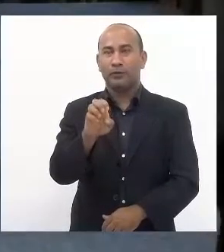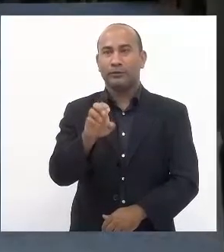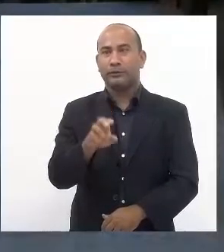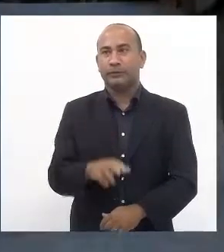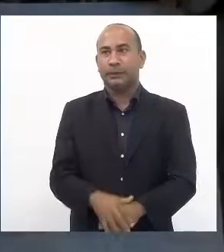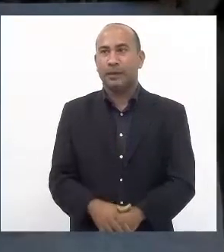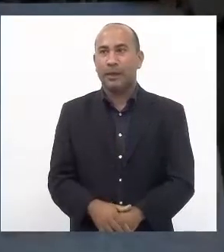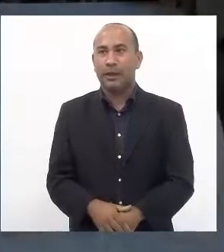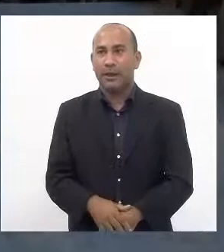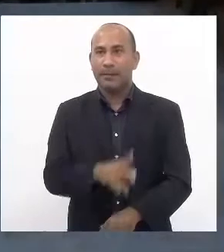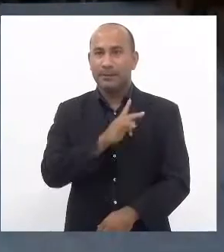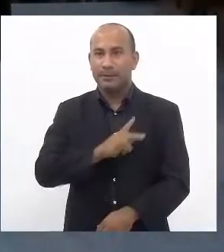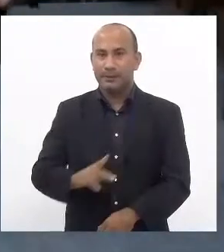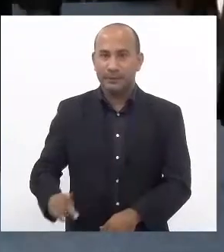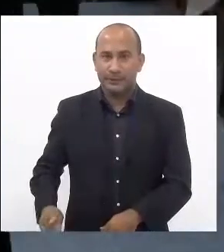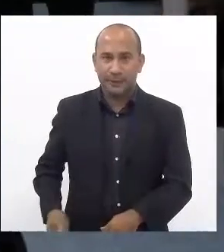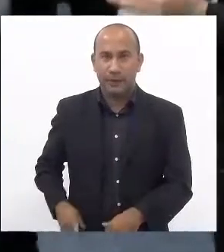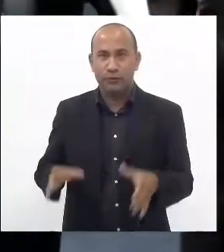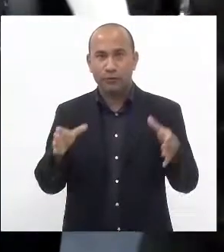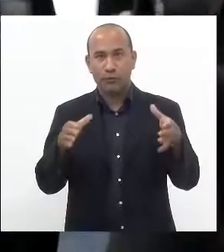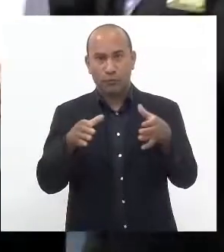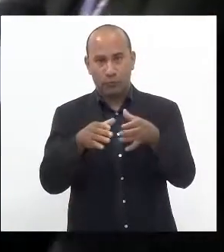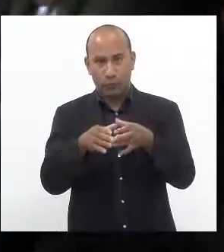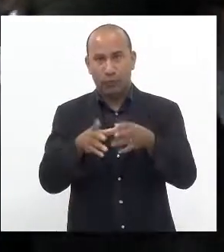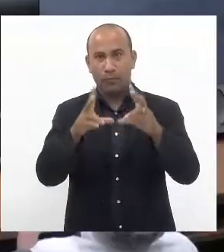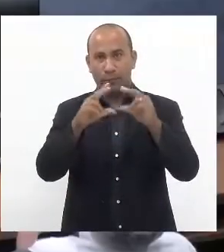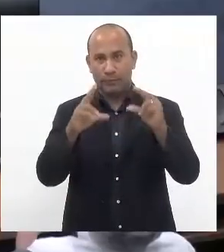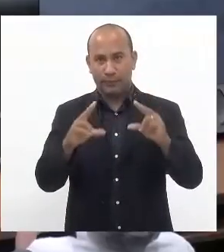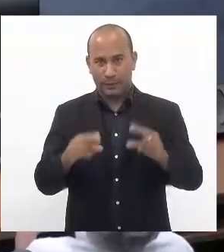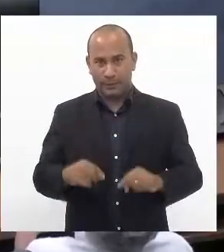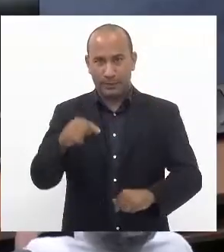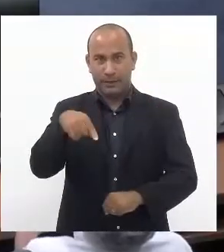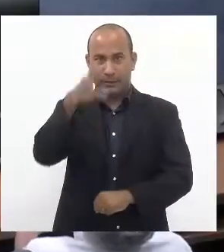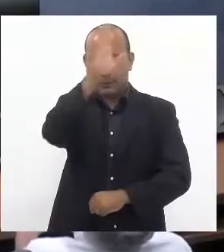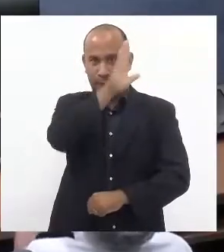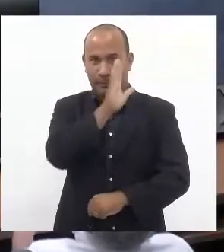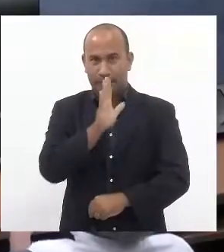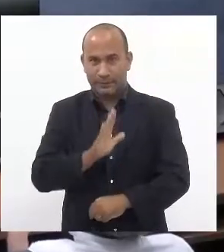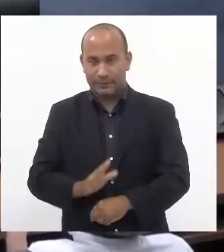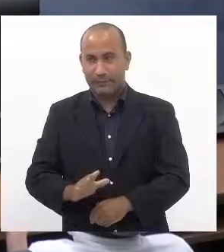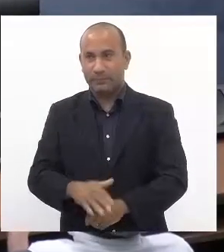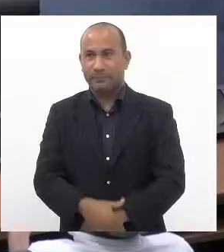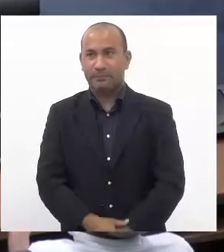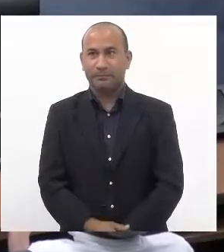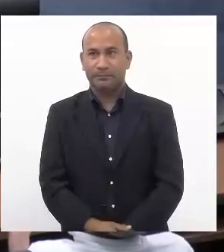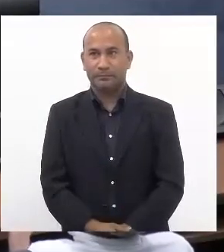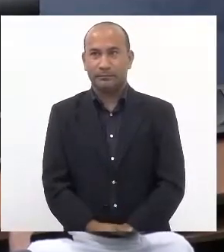Entidades Líbano-Brasileiras e presidente da nossa Liga Libanesa.